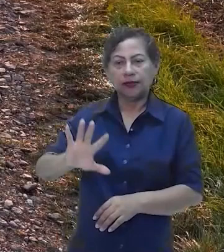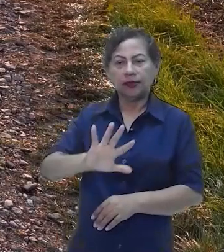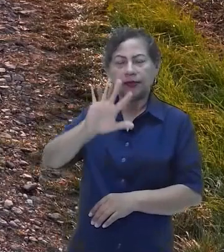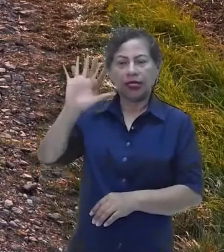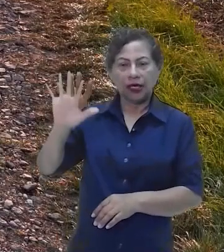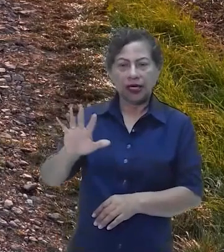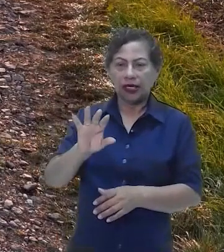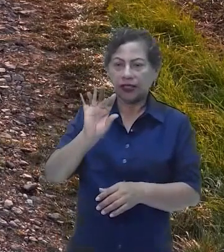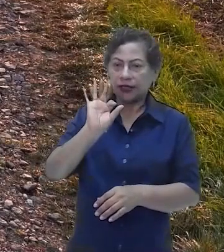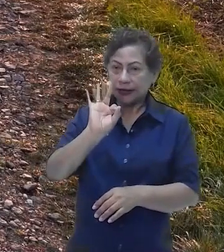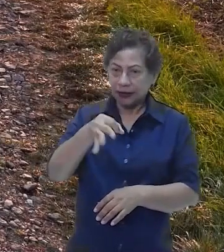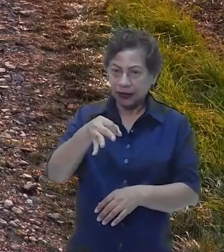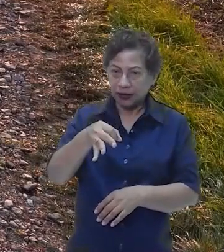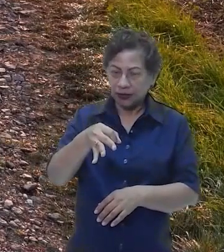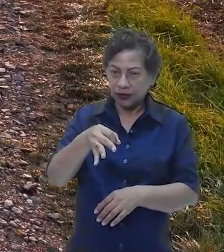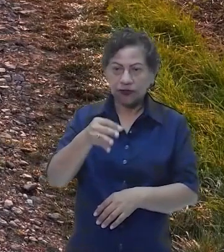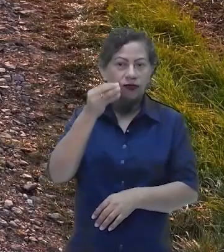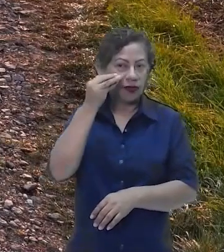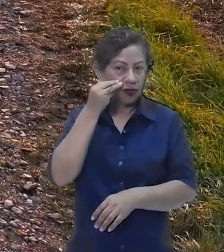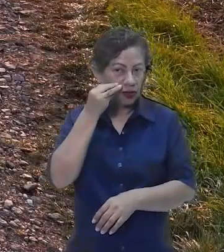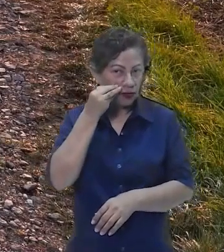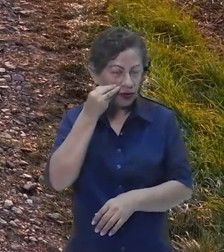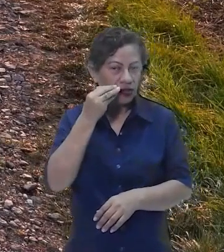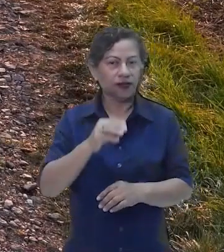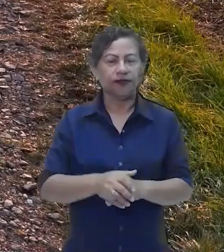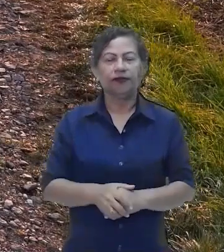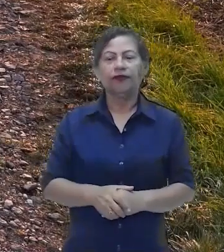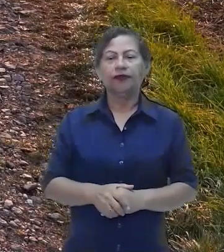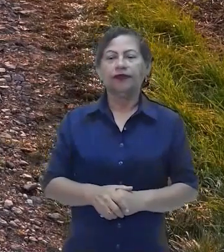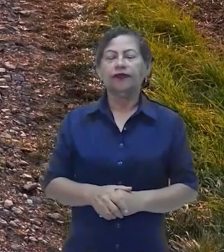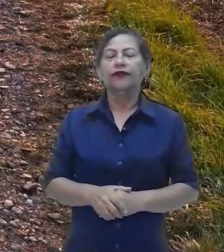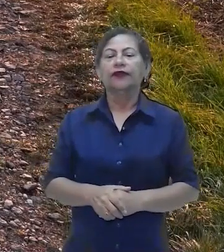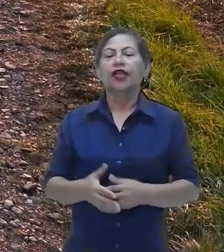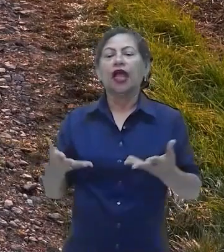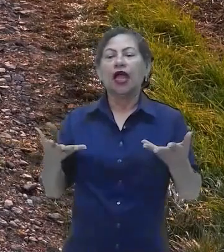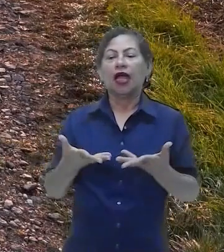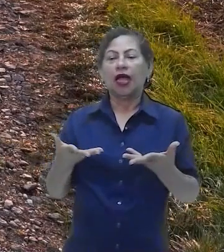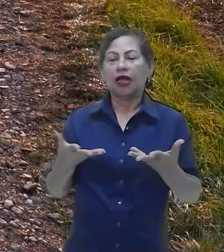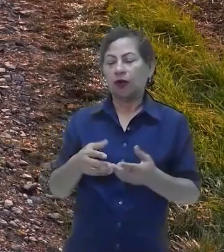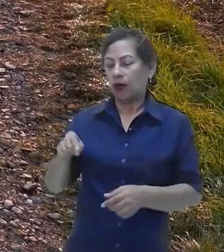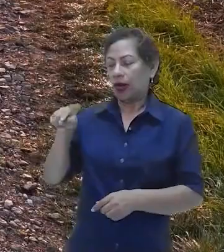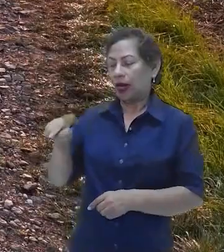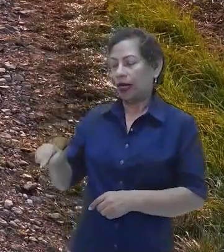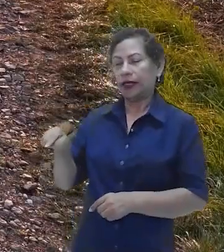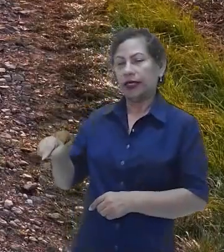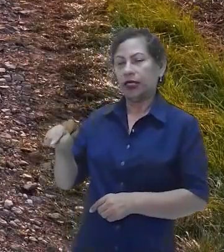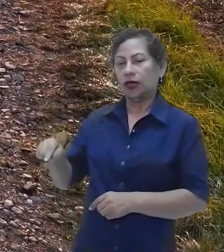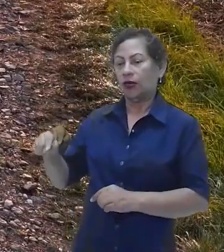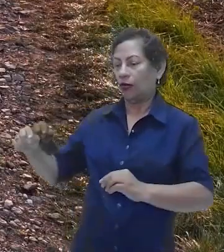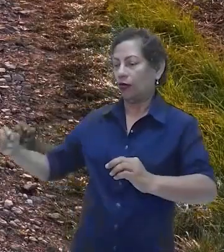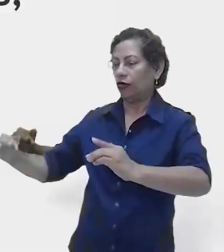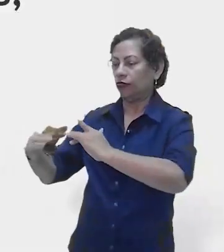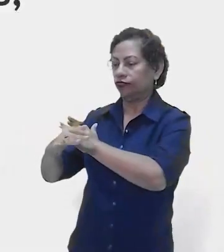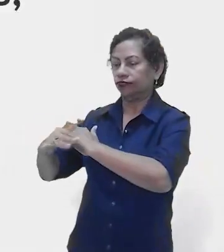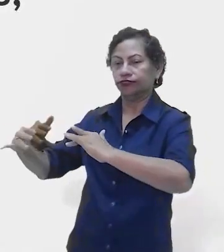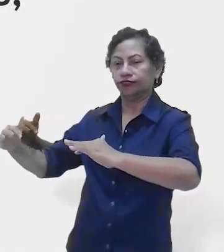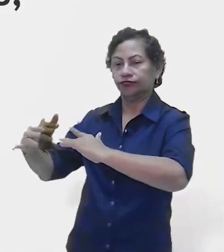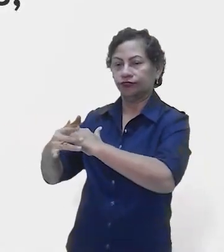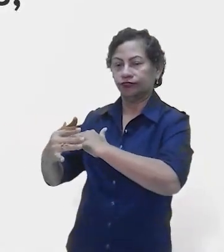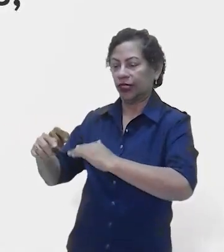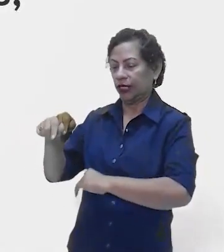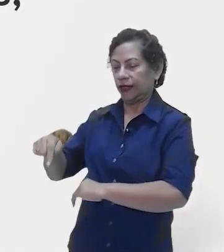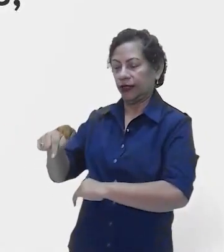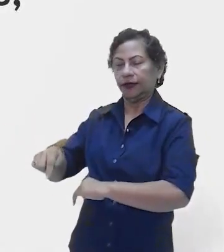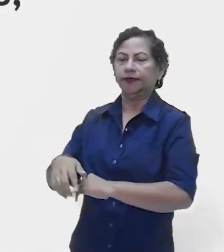rural, certo? Agora nós vamos definir o que é o espaço urbano. Vamos à definição?